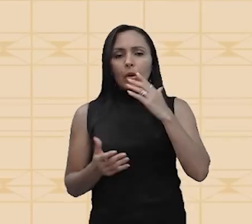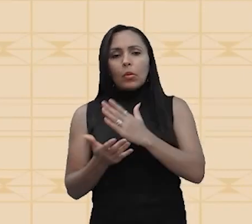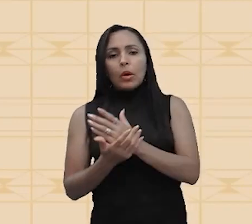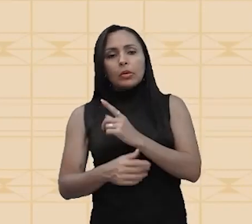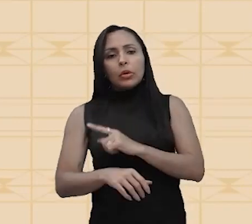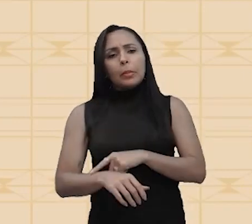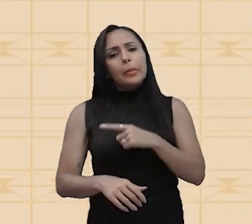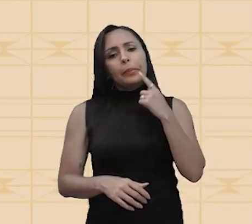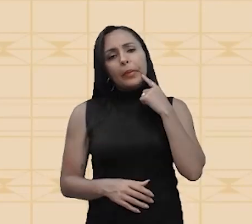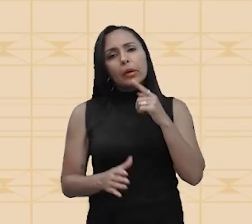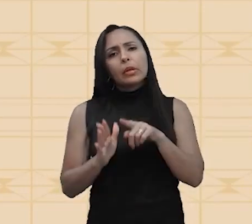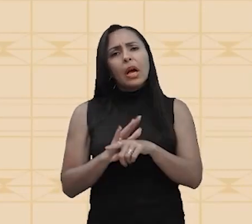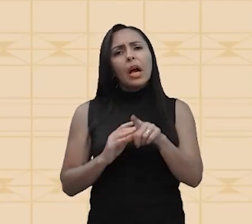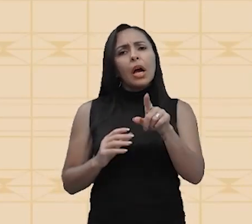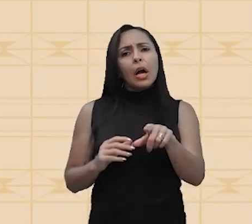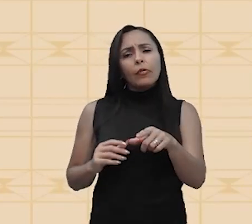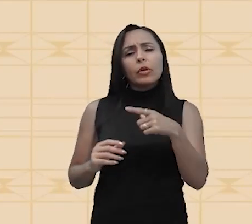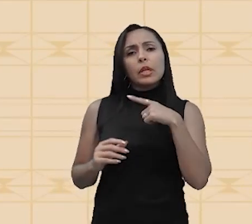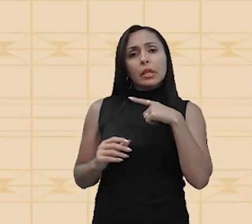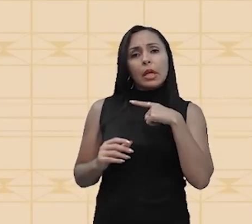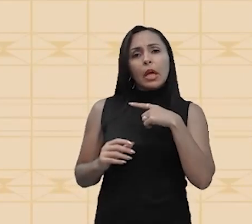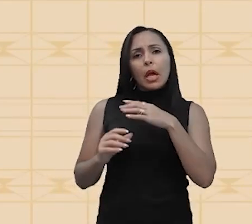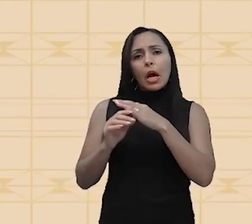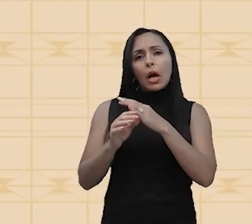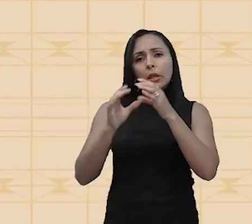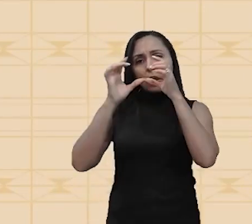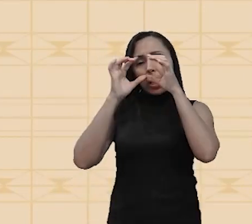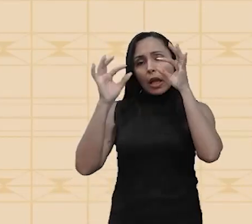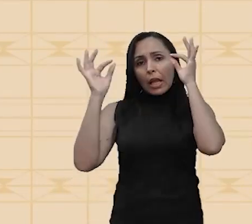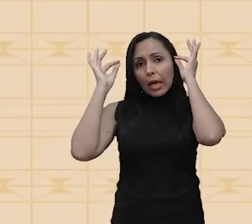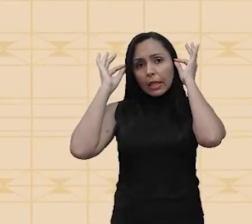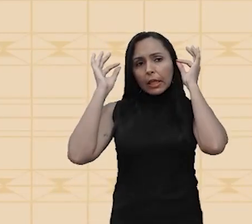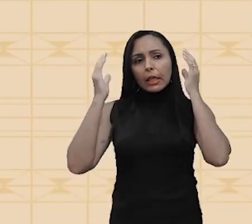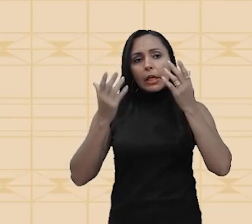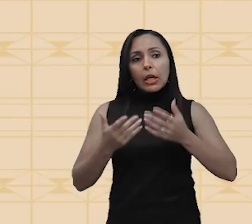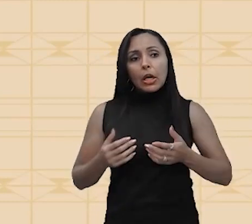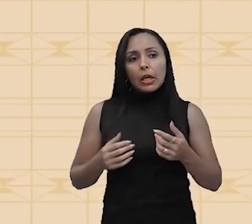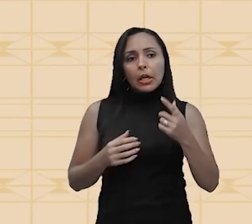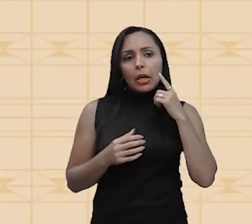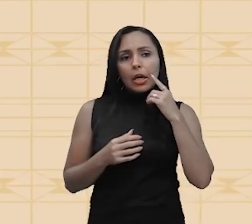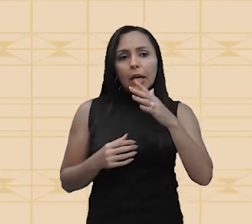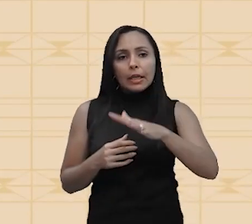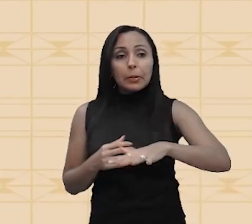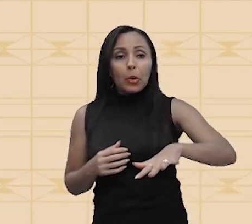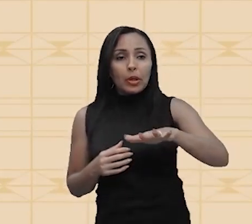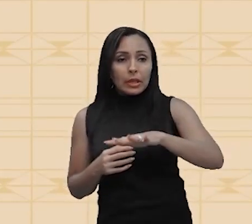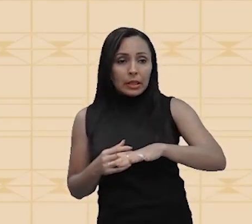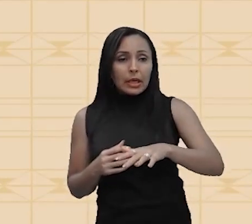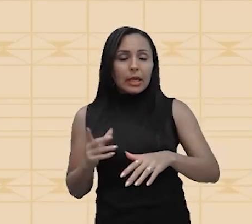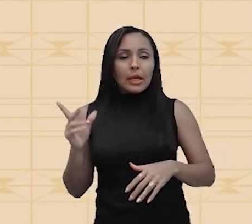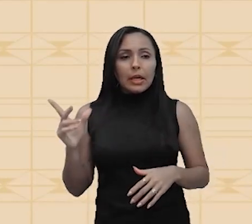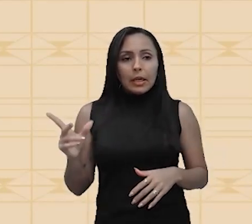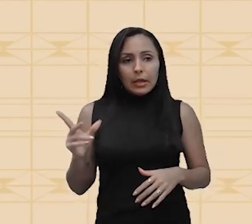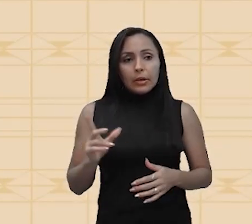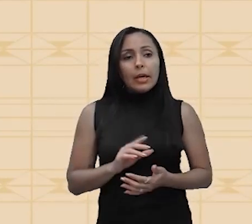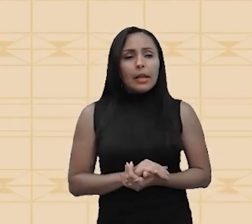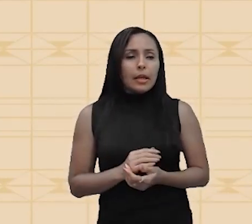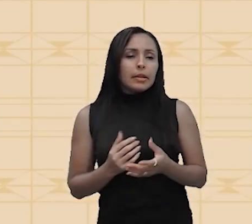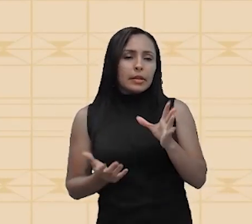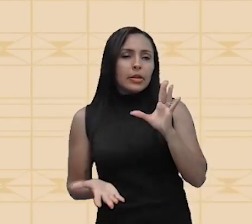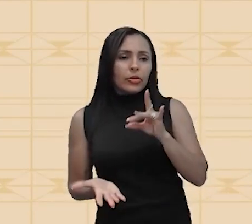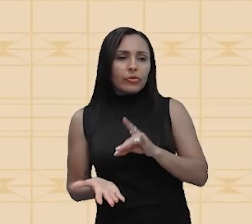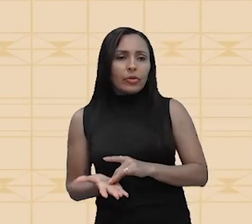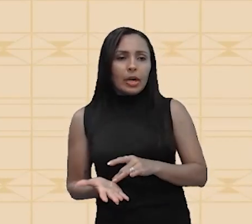perguntar: você tem aqui óculos com lente polarizada? E você vai ver que essa lente polarizada, ela de fato, ela vai te dar